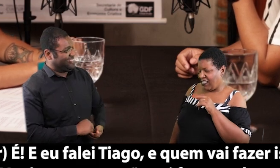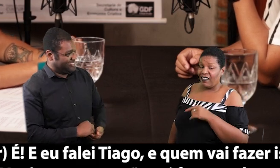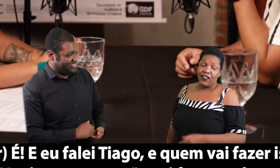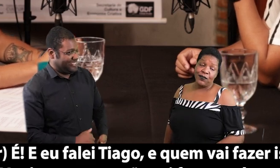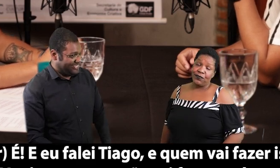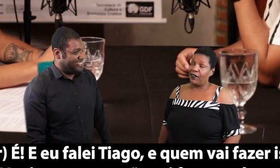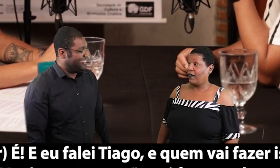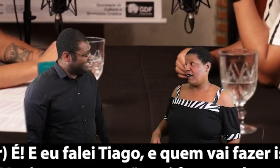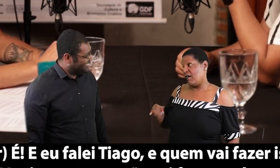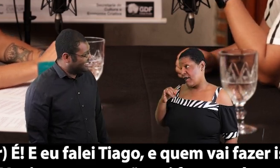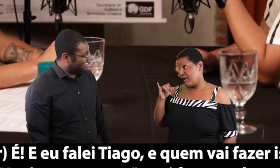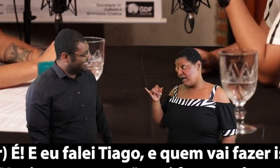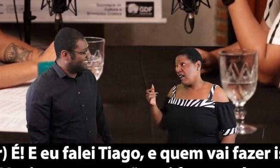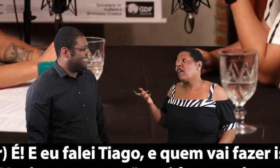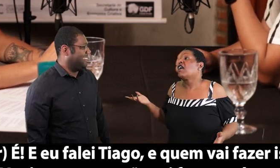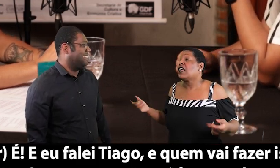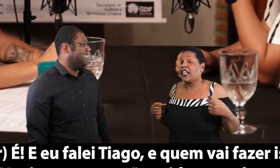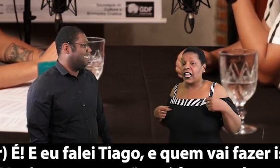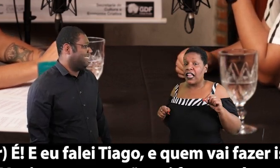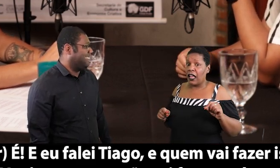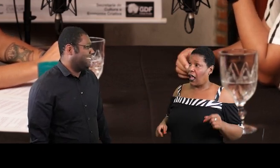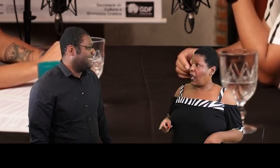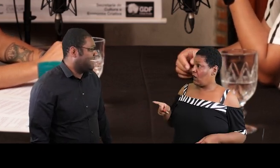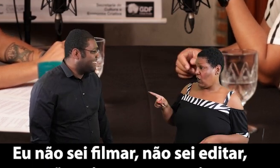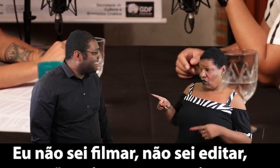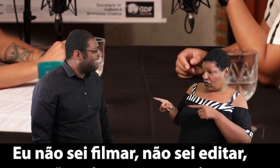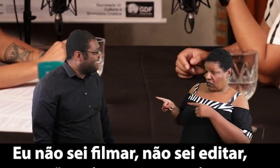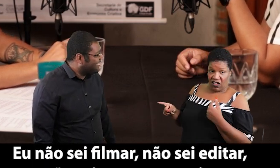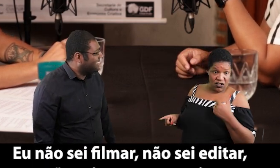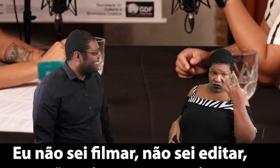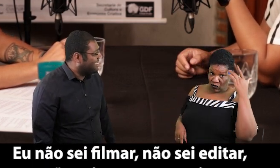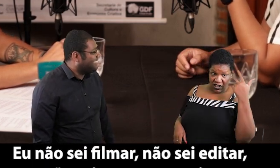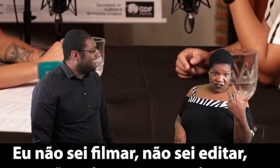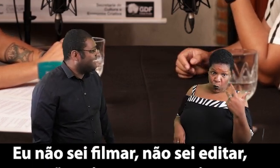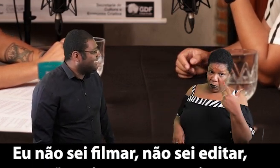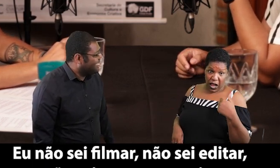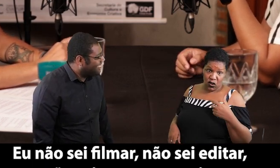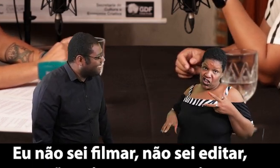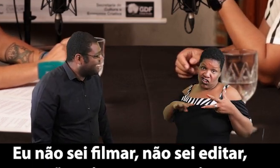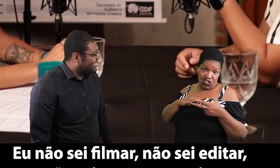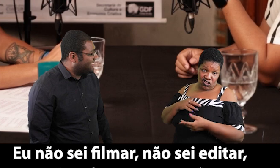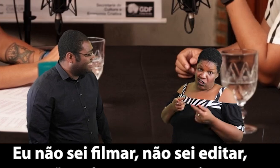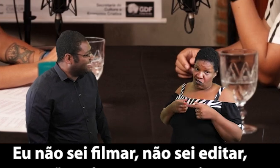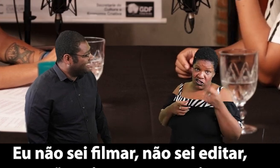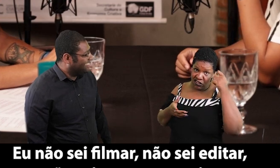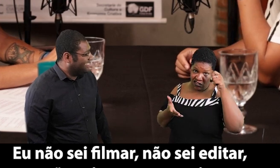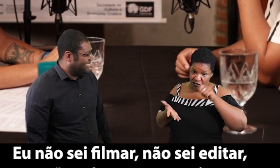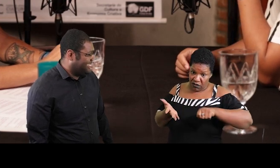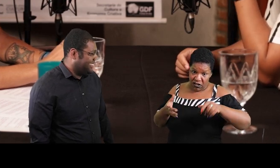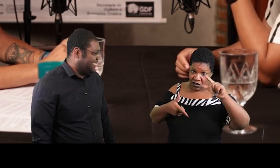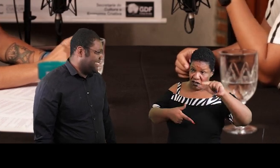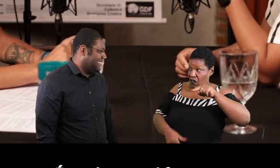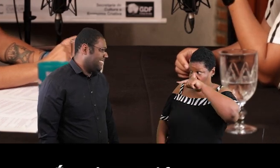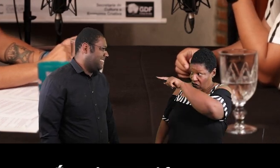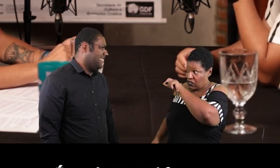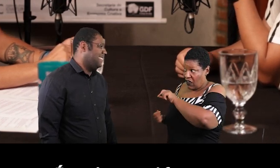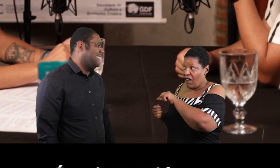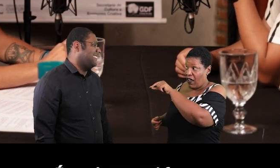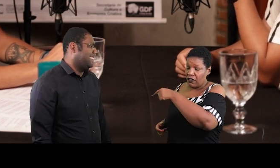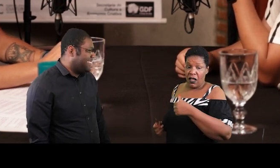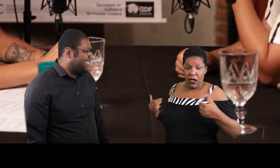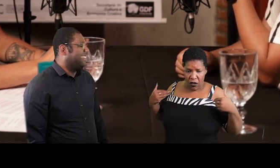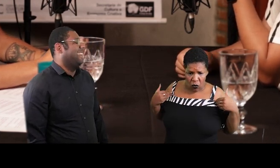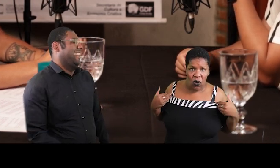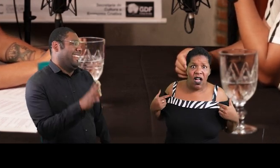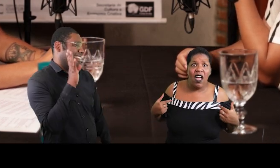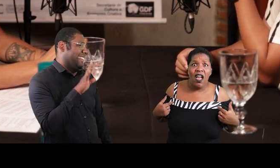isso? Aí ele, você, porque eu não sei fazer nada, eu não sei filmar, não sei editar, eu não sei escrever partitura, é você que vai Jogou no fazer. teu